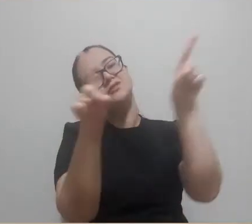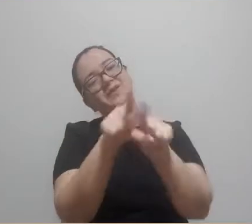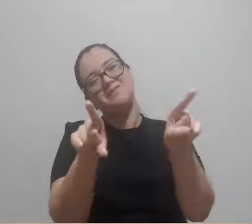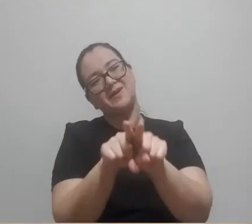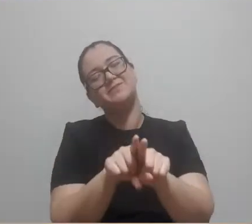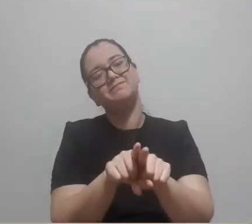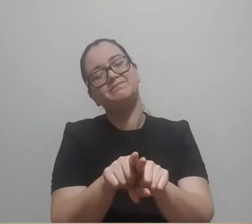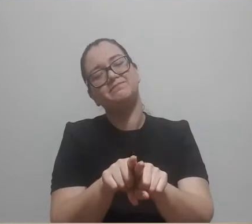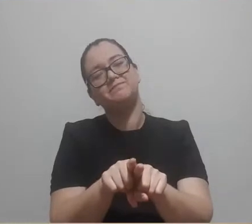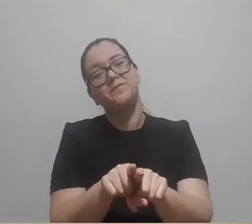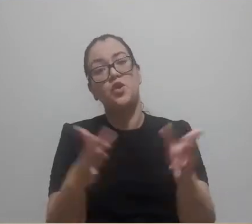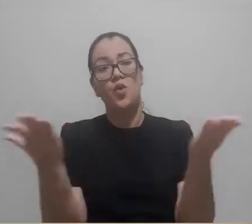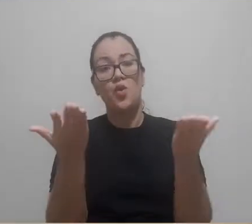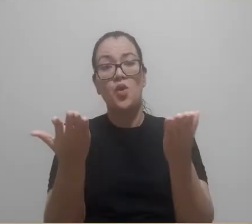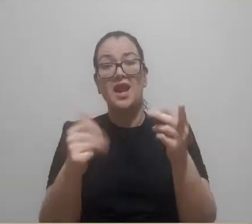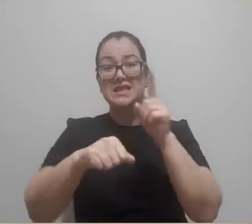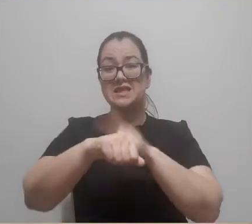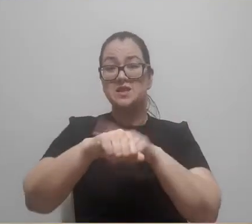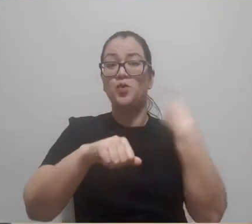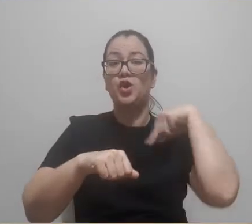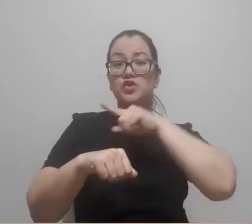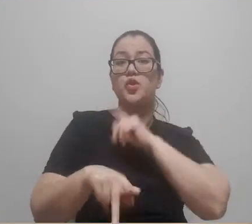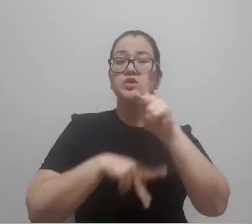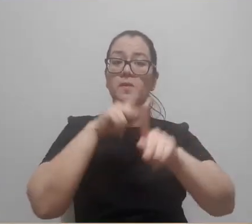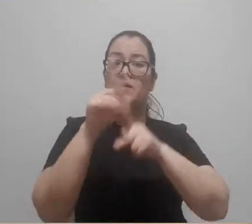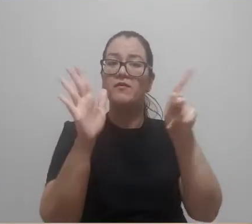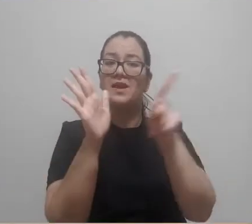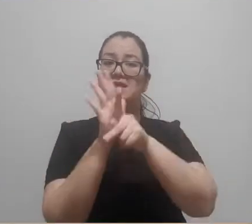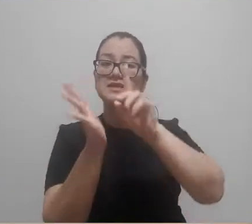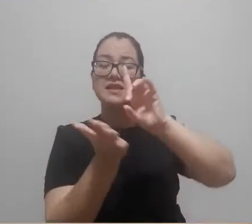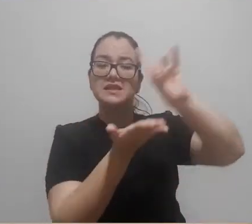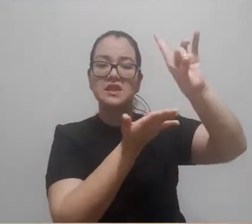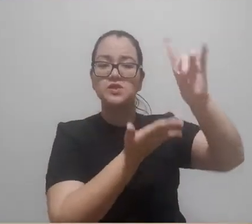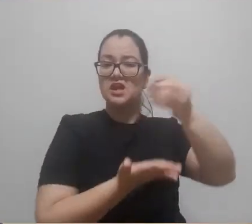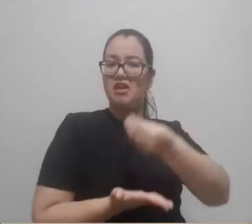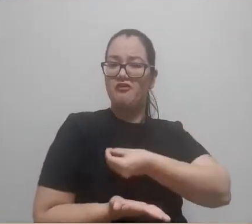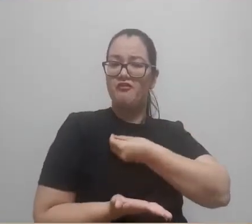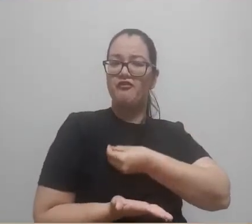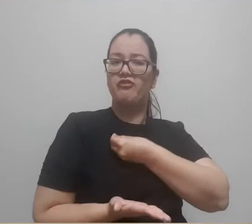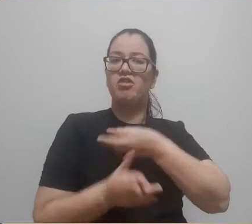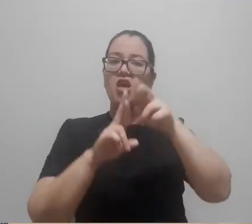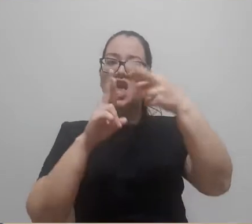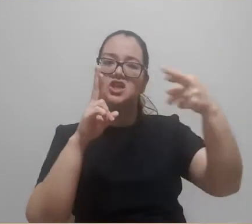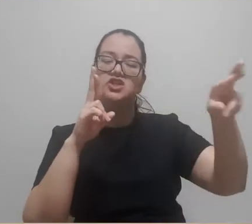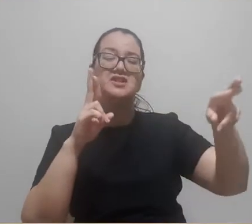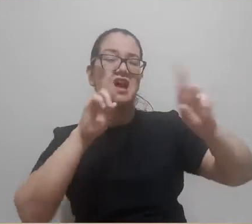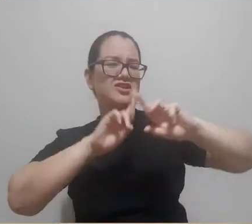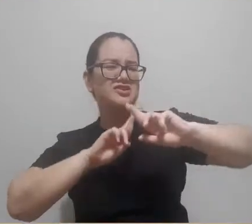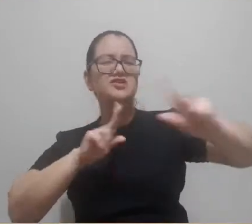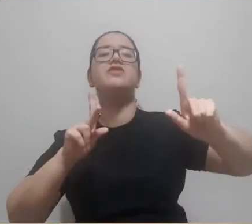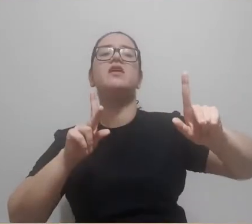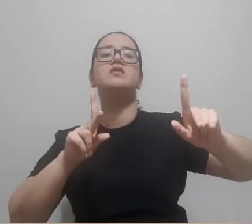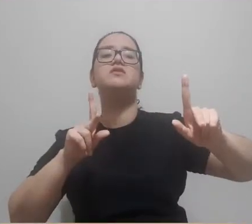nome do Senhor. É tempo de nós, como povo de Deus, vivermos uma verdadeira religiosidade,